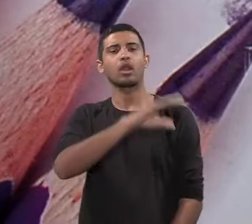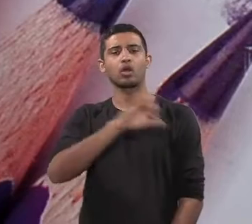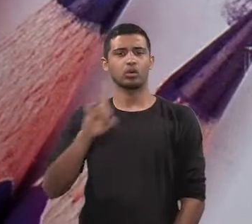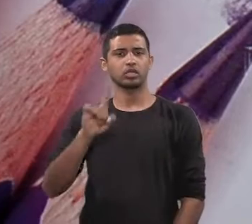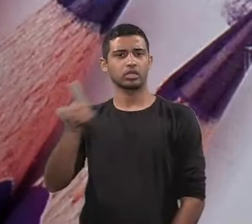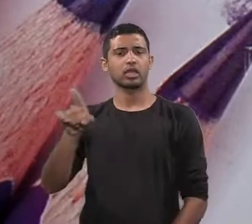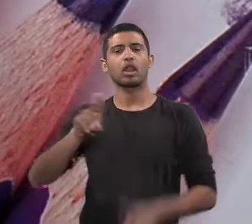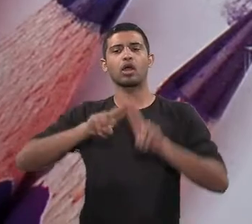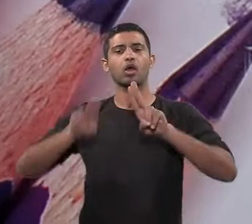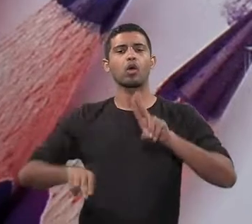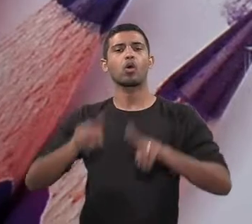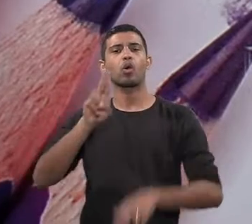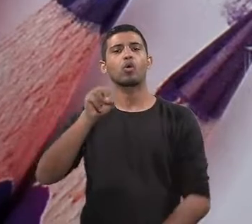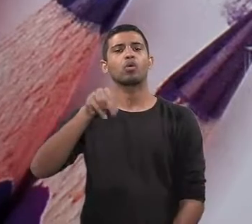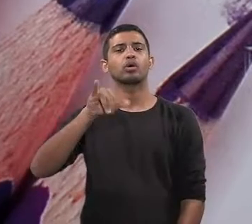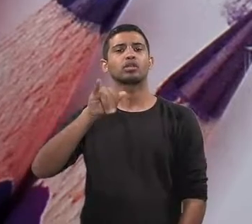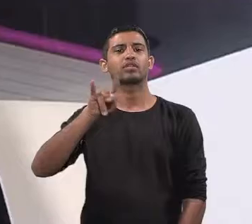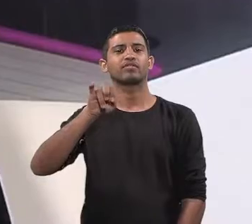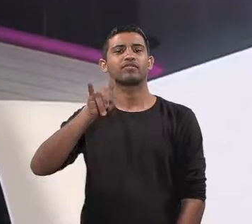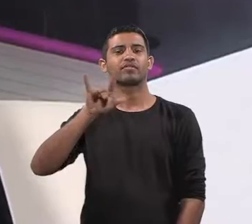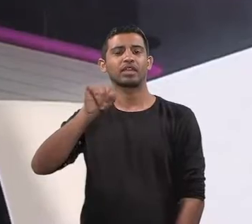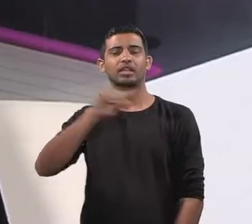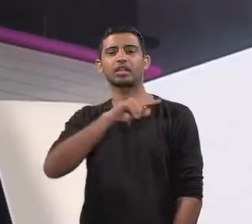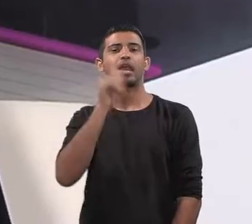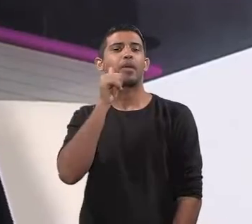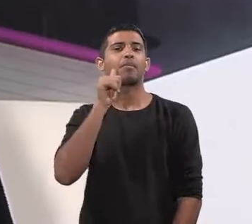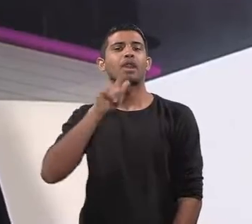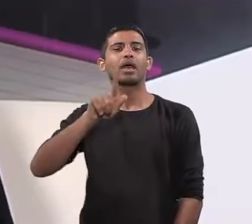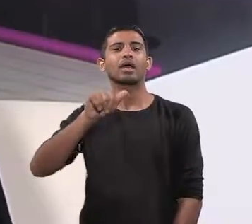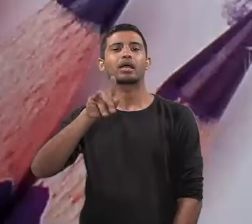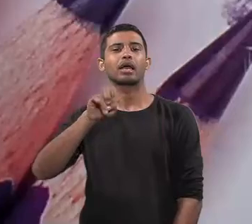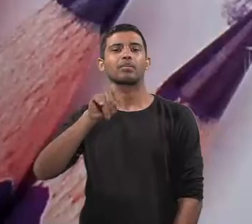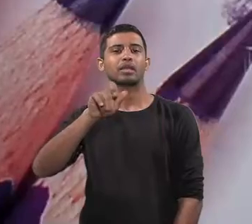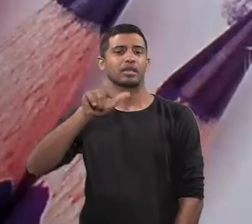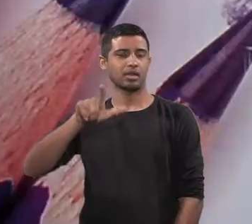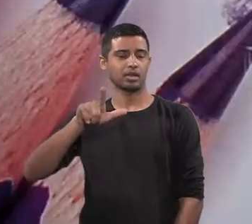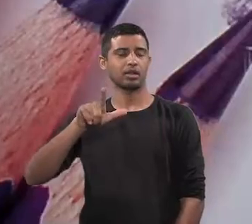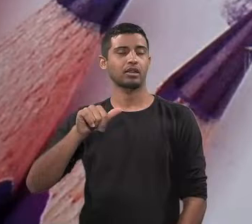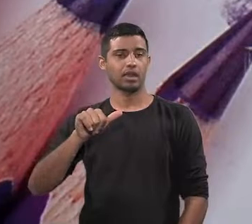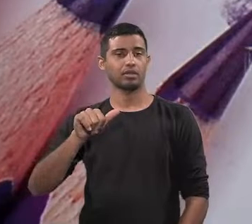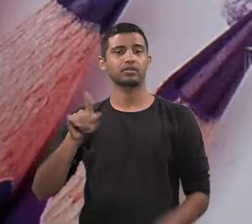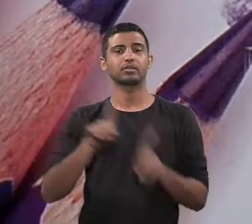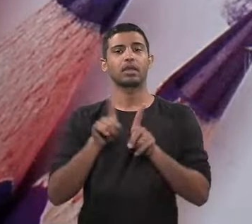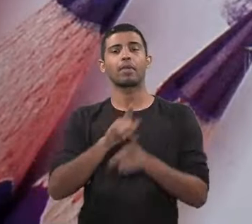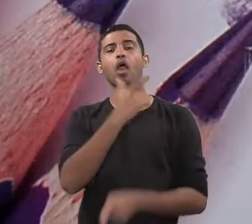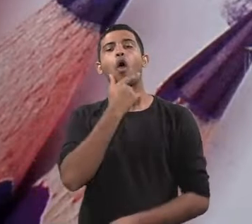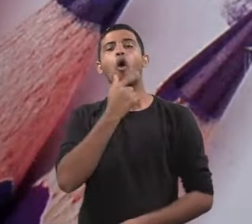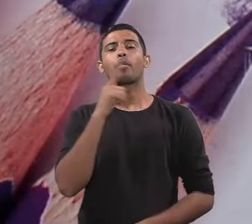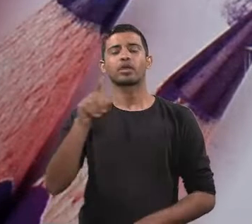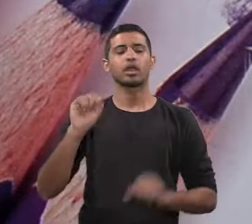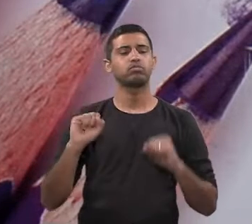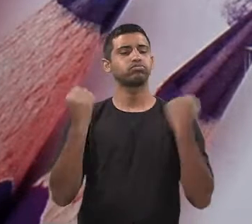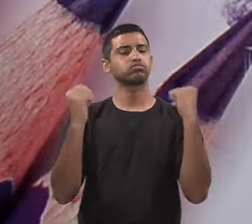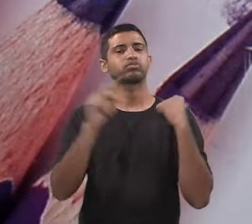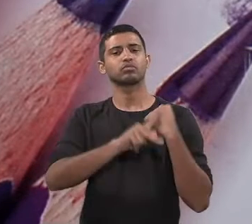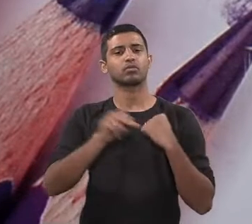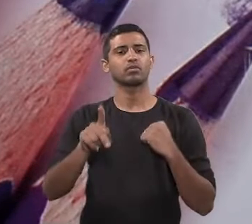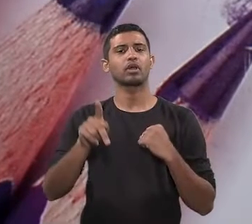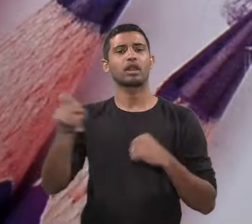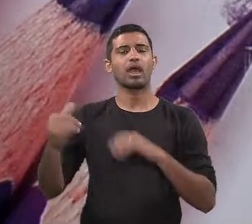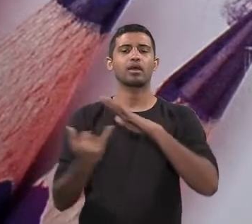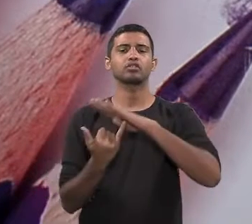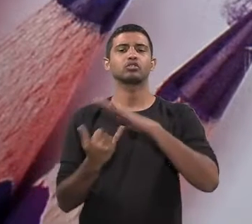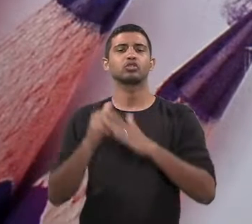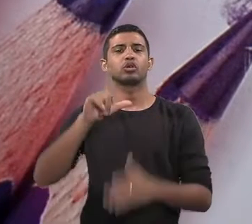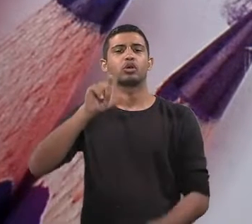Centro Universitário Univeritas, Gabriela Sbano Teixeira, e o professor de Educação Física do Instituto